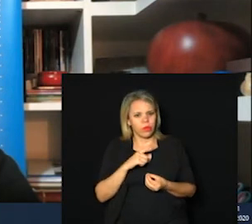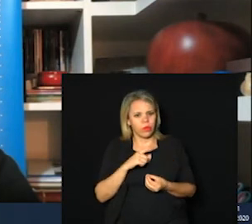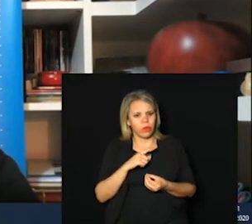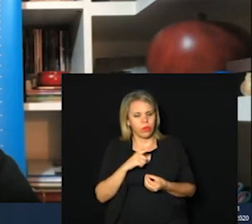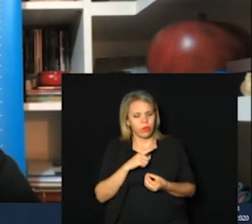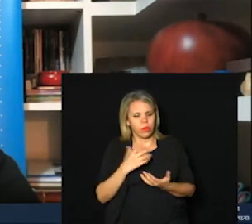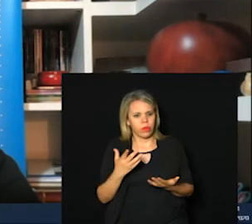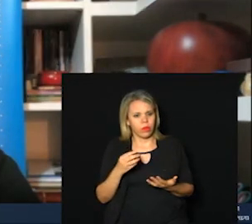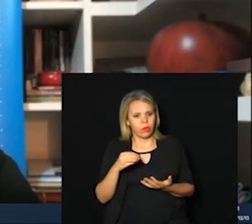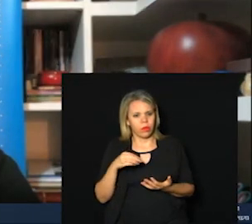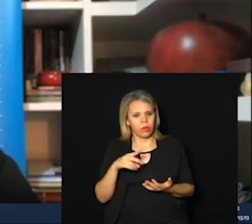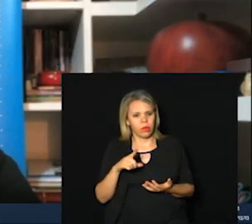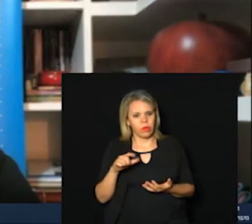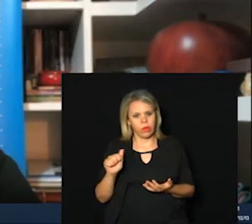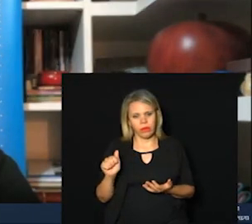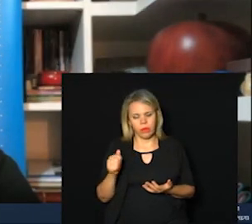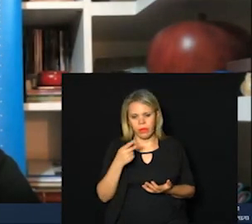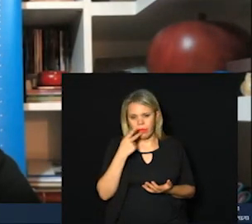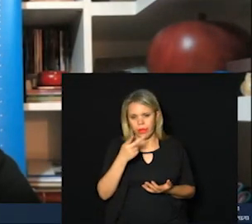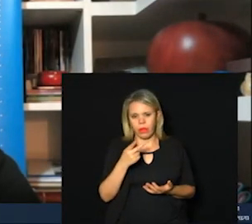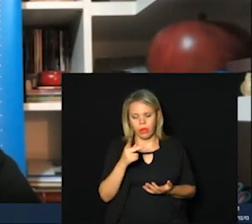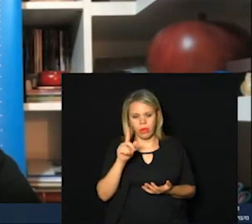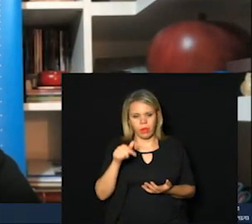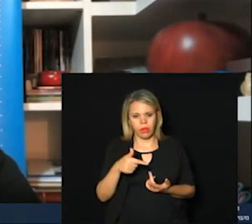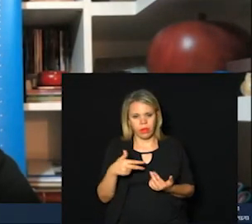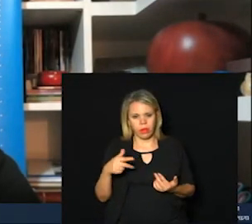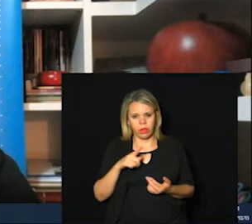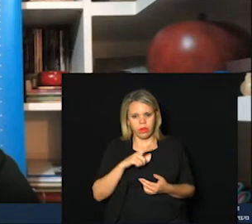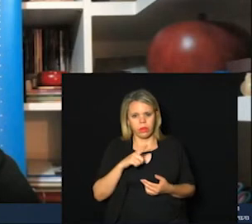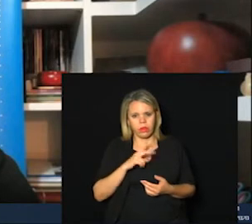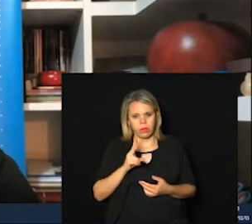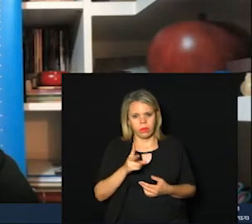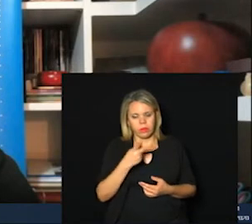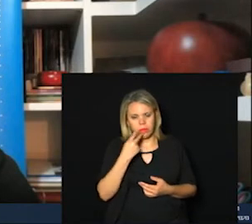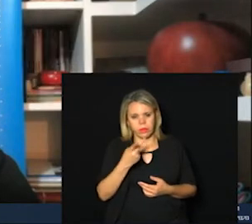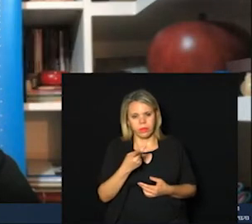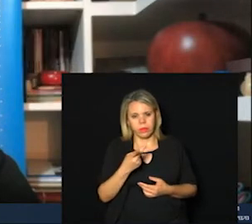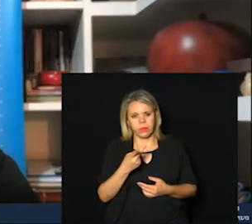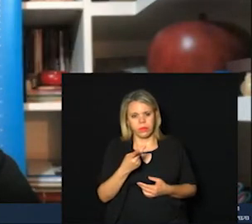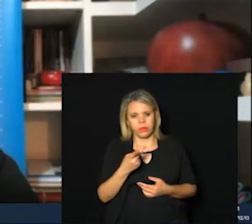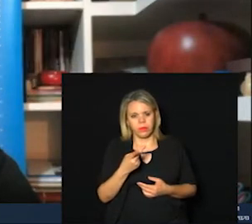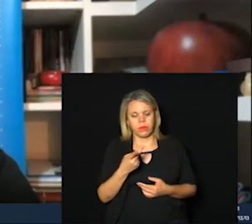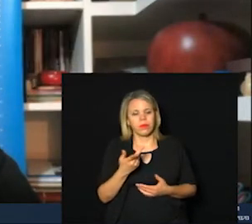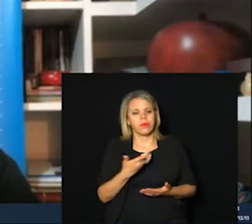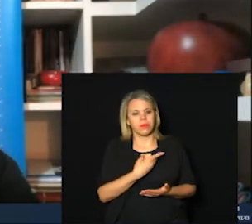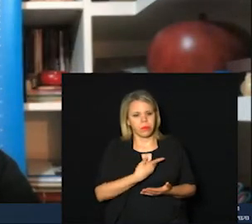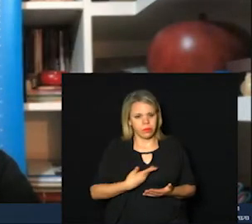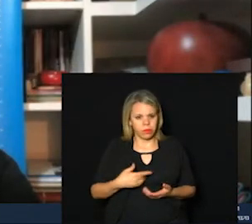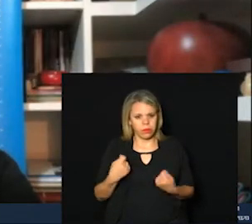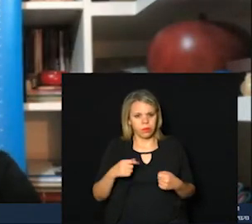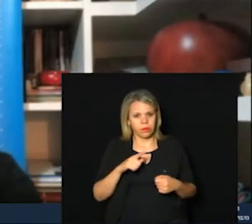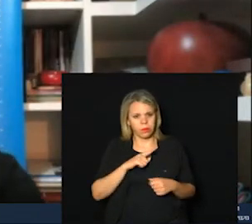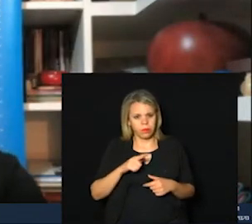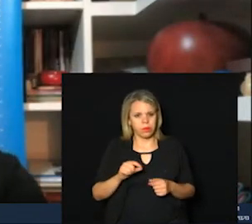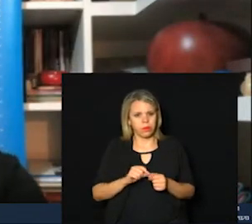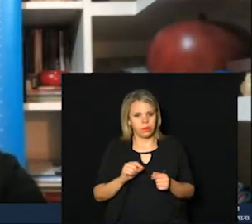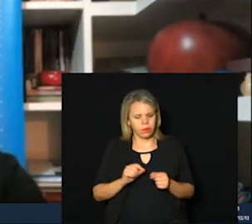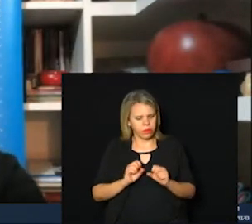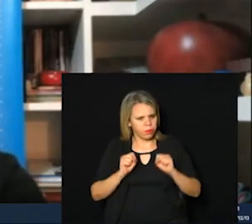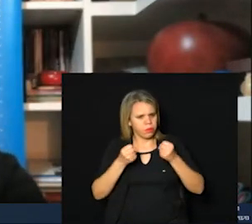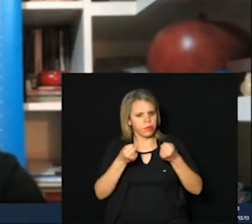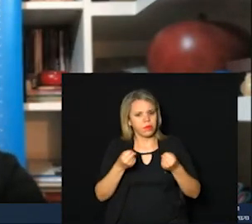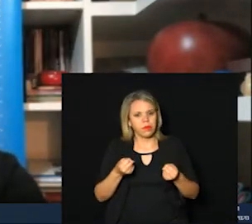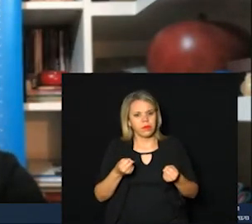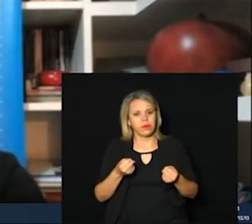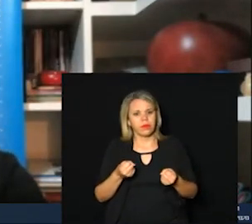a Marlova também mencionou, e essa é algo que eu também sempre digo, que o Estado precisa ter a sua atuação forte, e